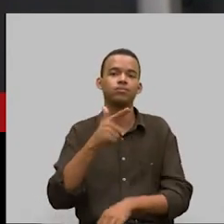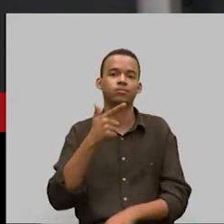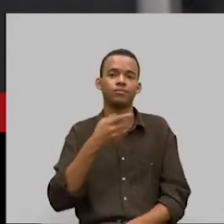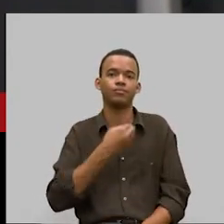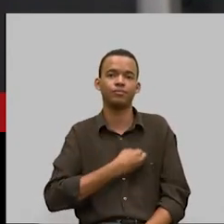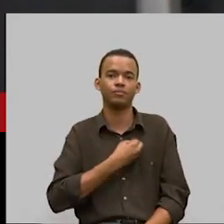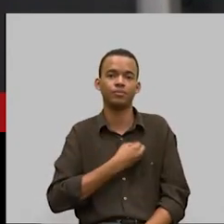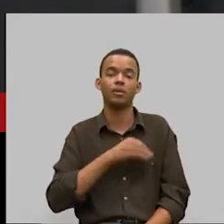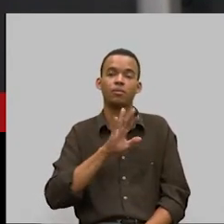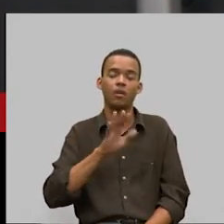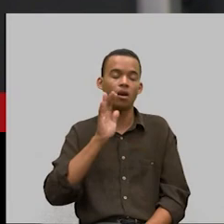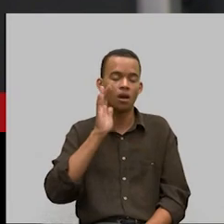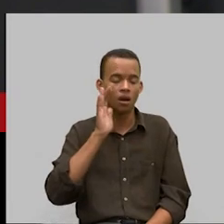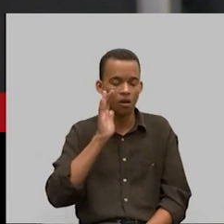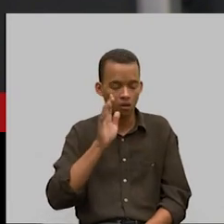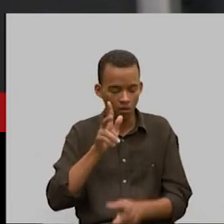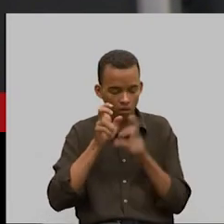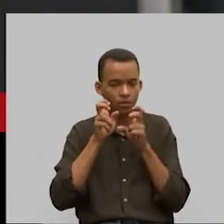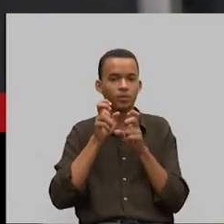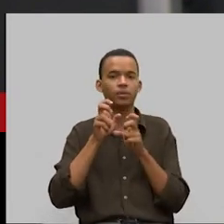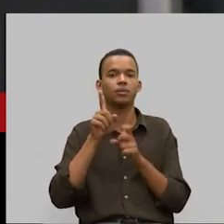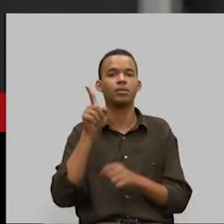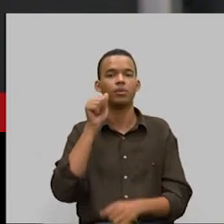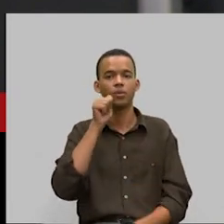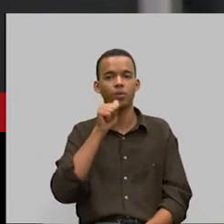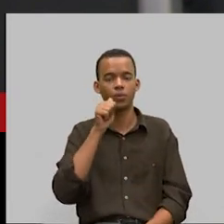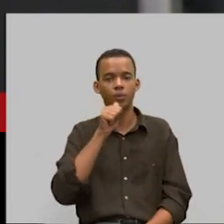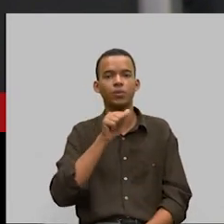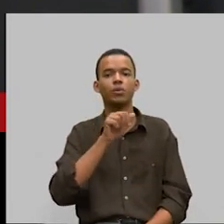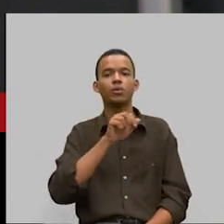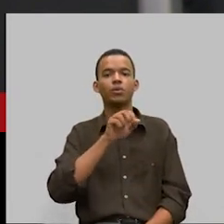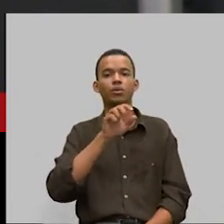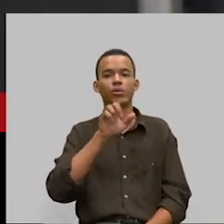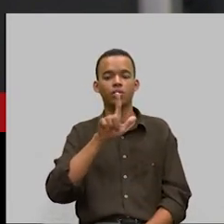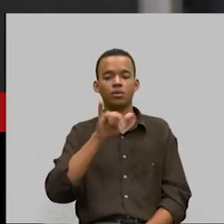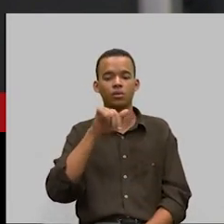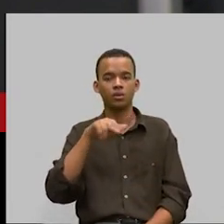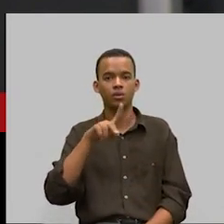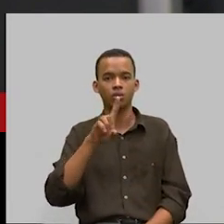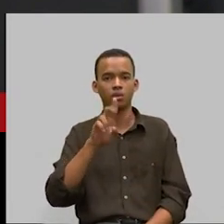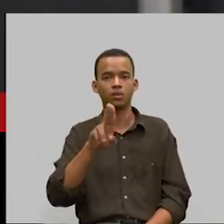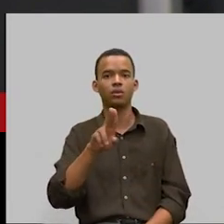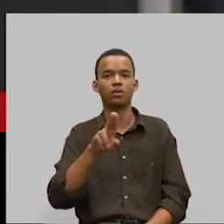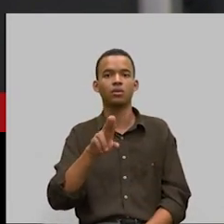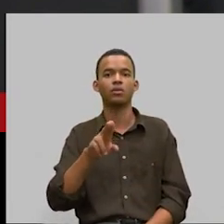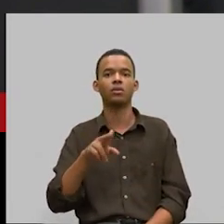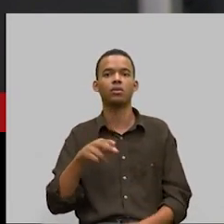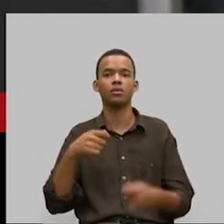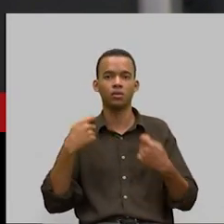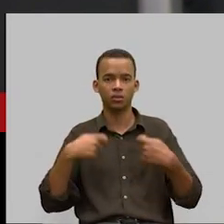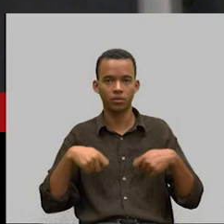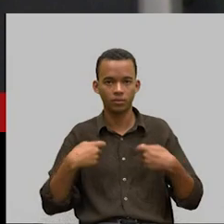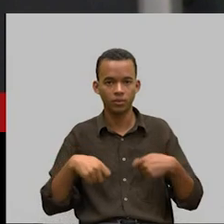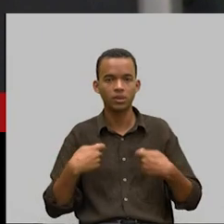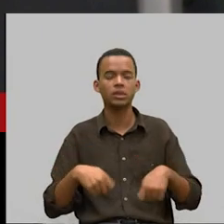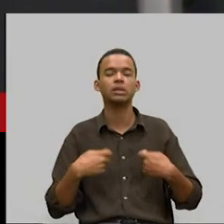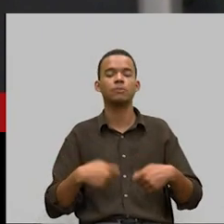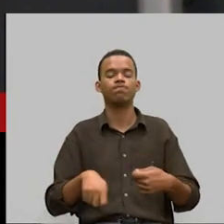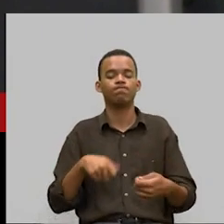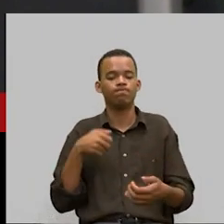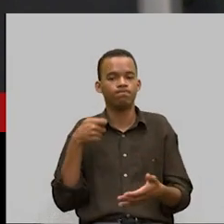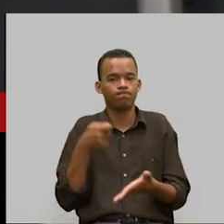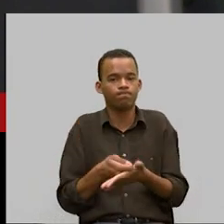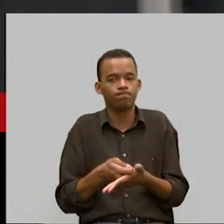ouço dizer as palavras de Dona Lindu temem tem que teimar alunos da